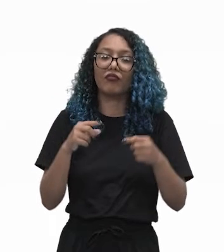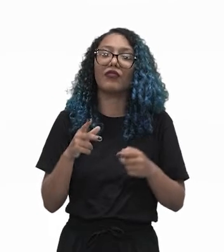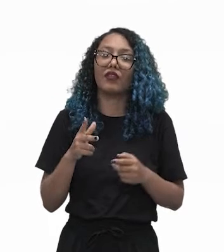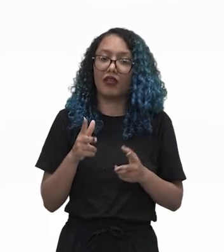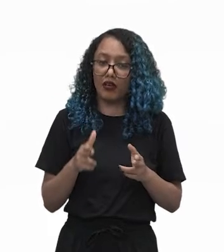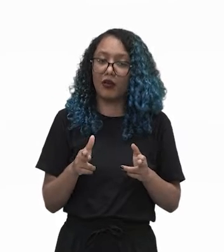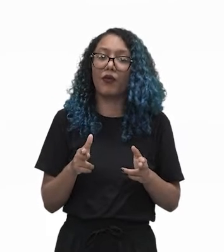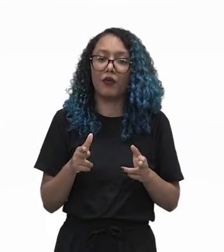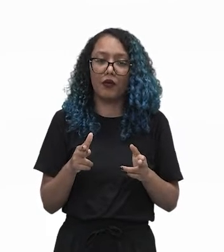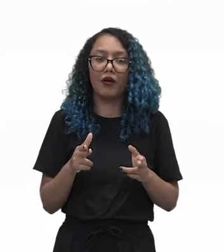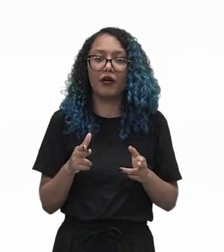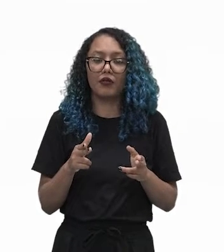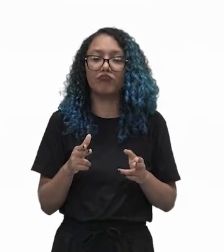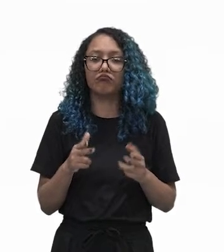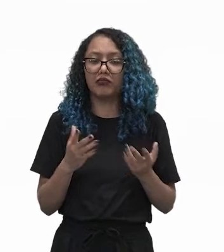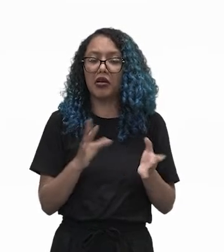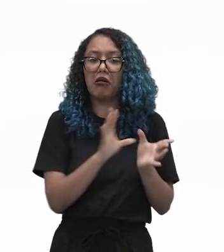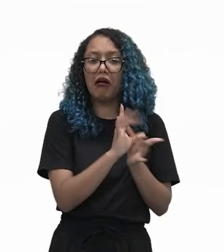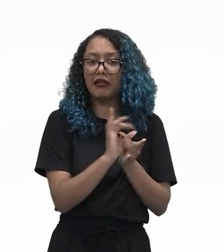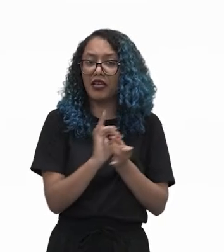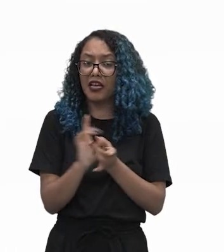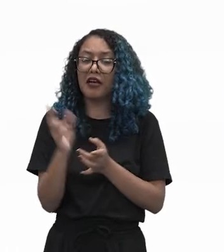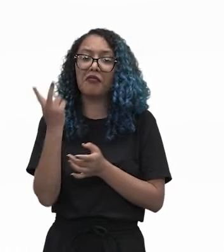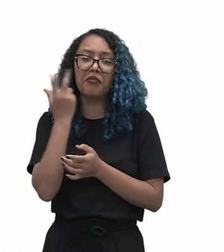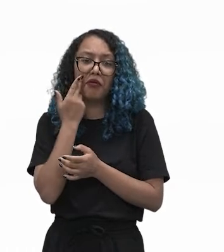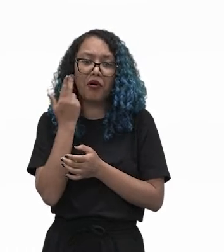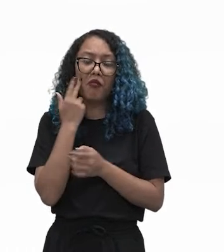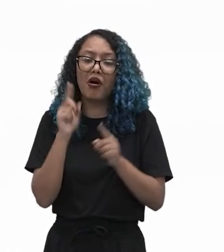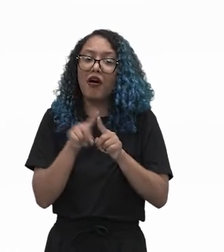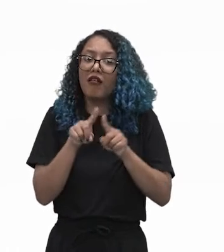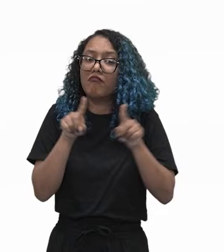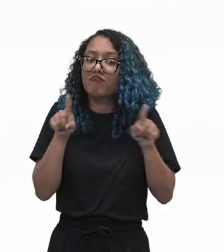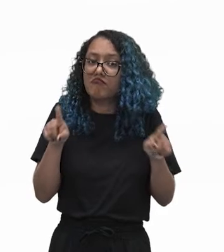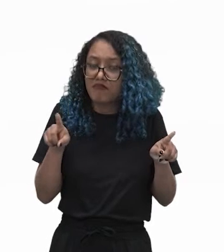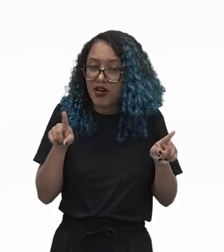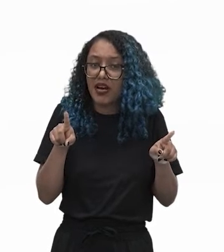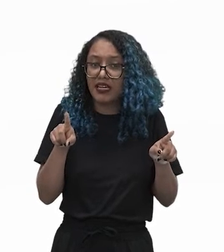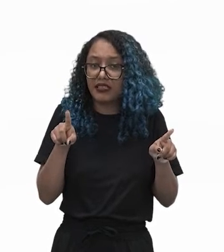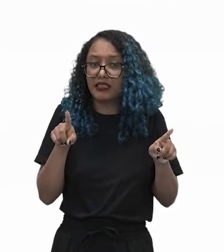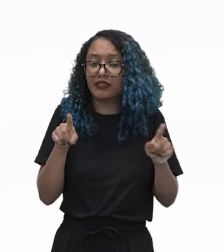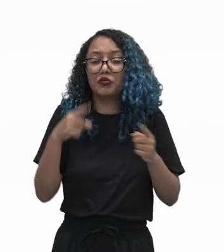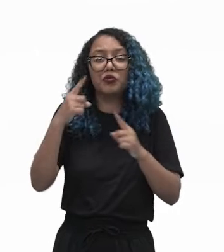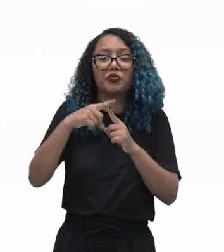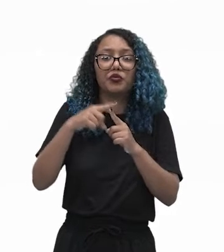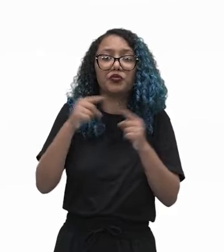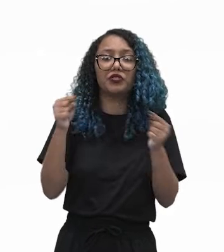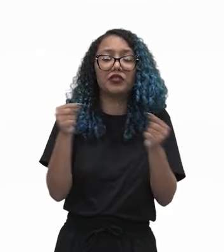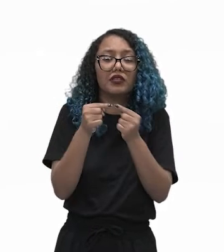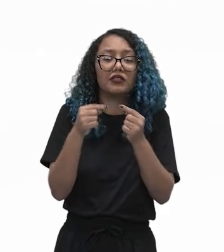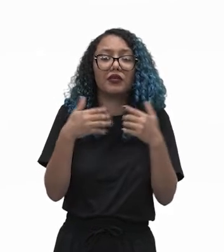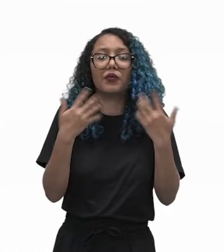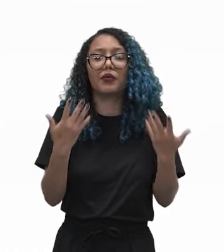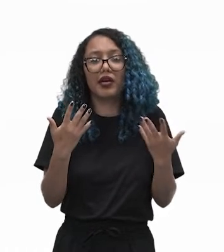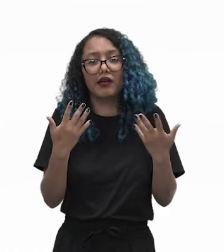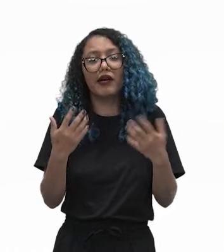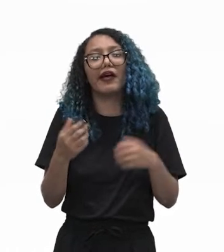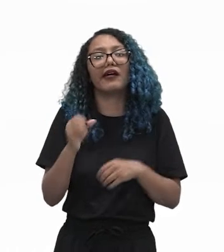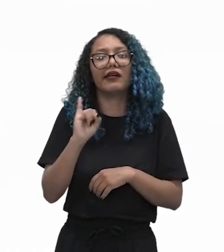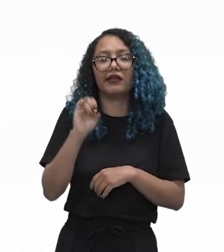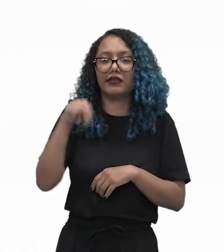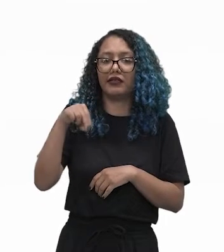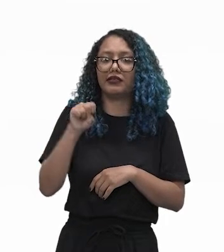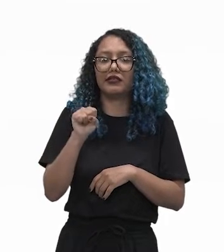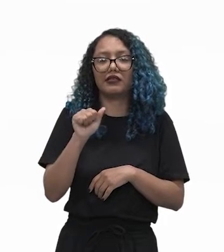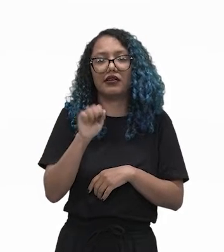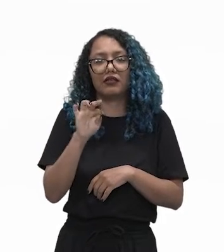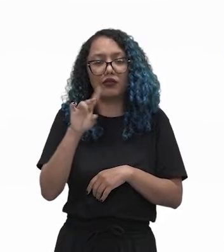cadeia normal, de acordo com a primeira classificação, mas de acordo com o tipo de ligação, ela é uma cadeia insaturada